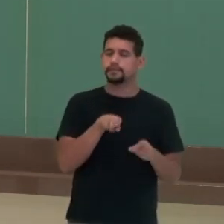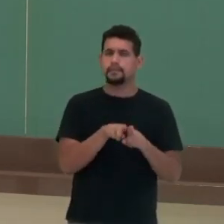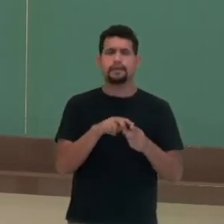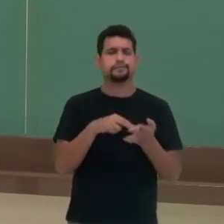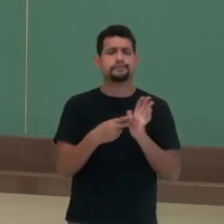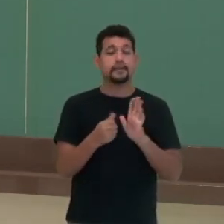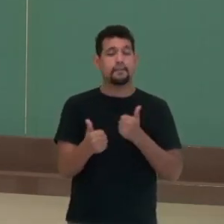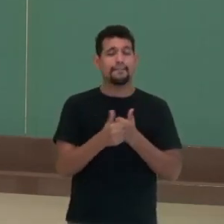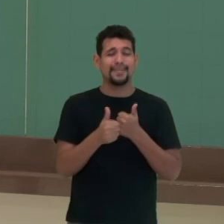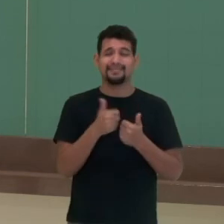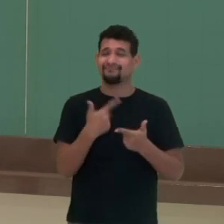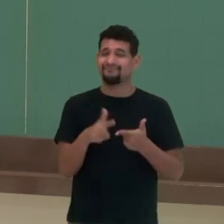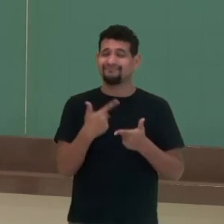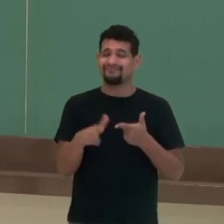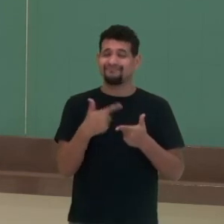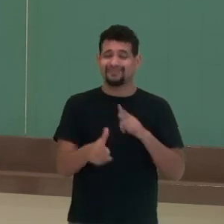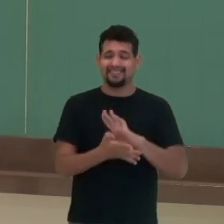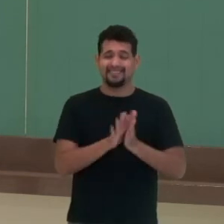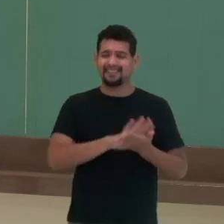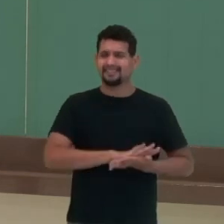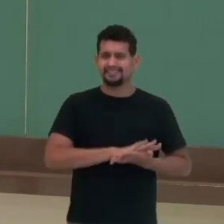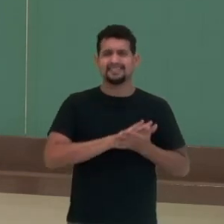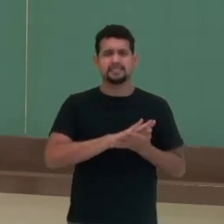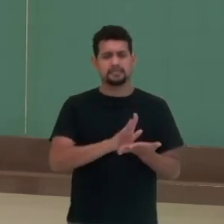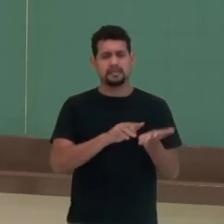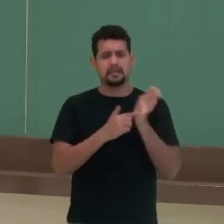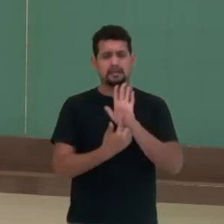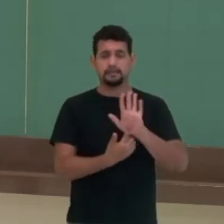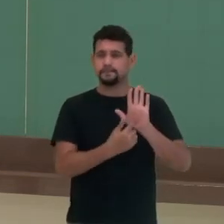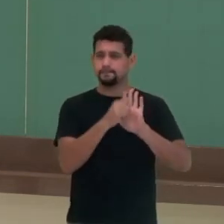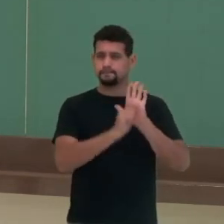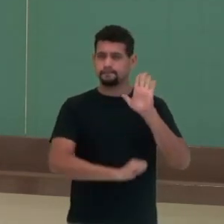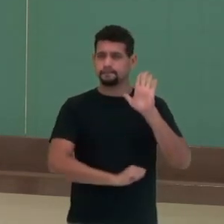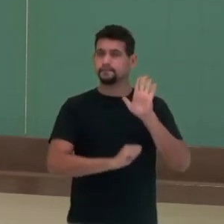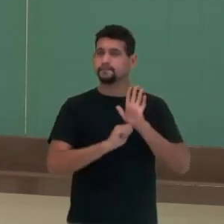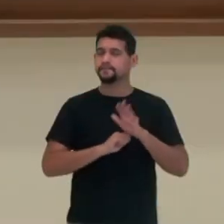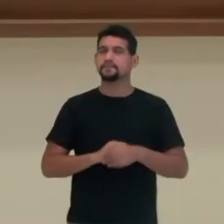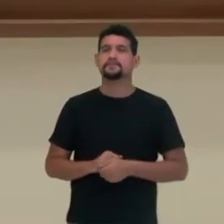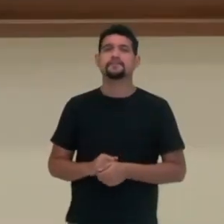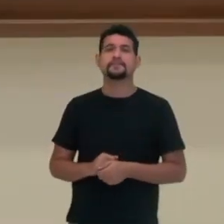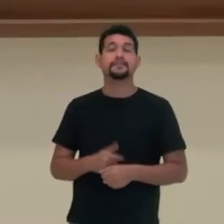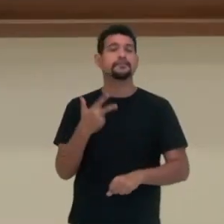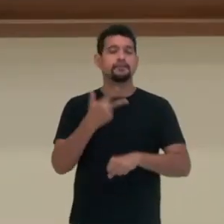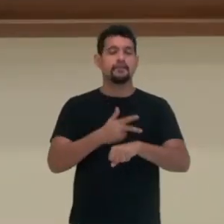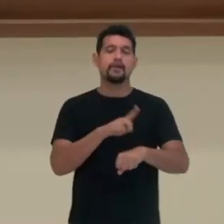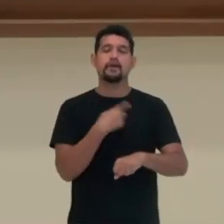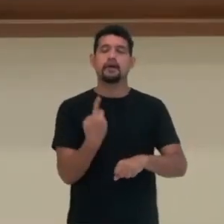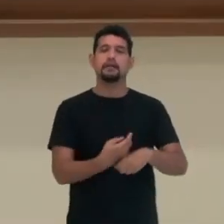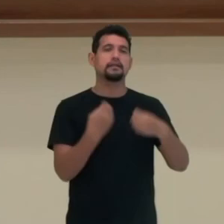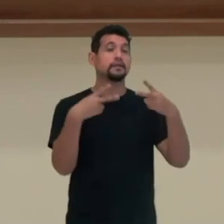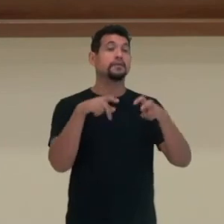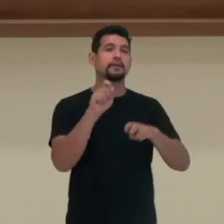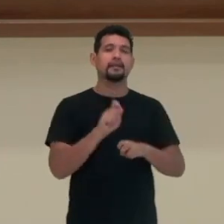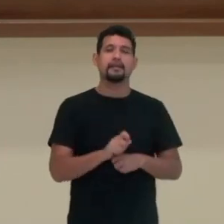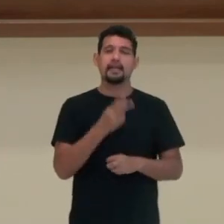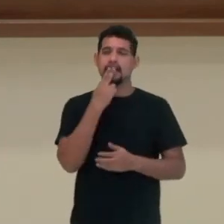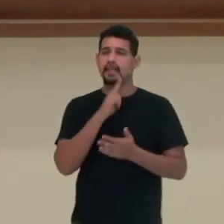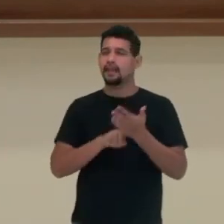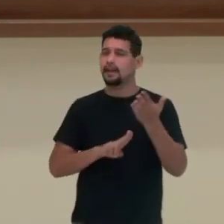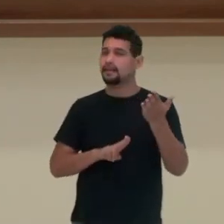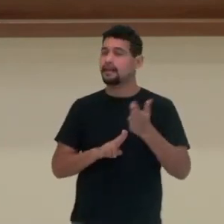está à beira de uma crise catastrófica, apresentada no texto. Neste vídeo falamos sobre